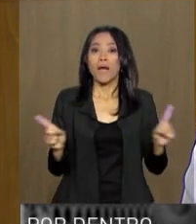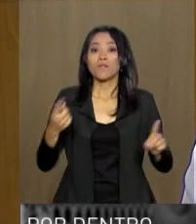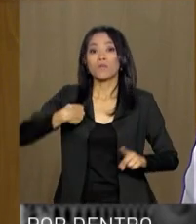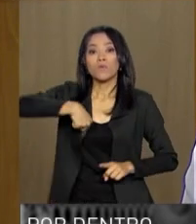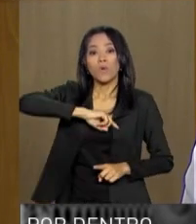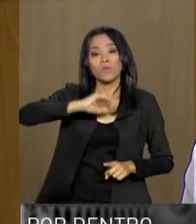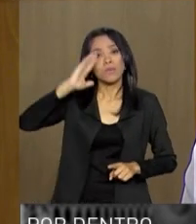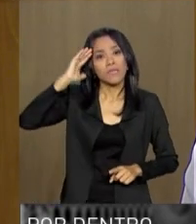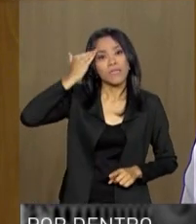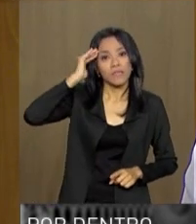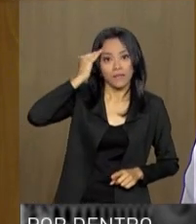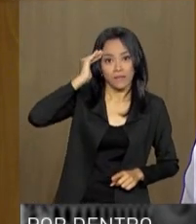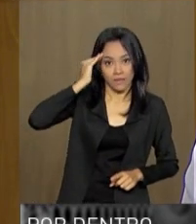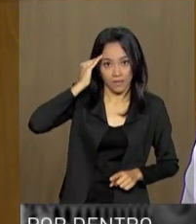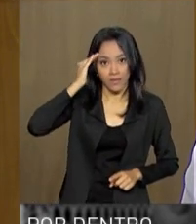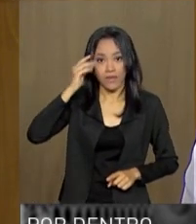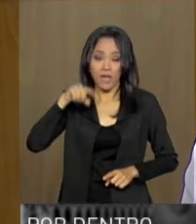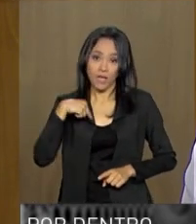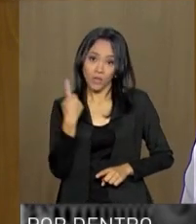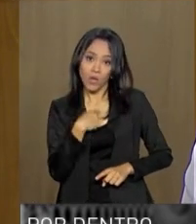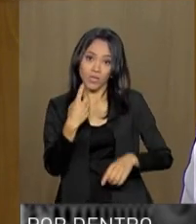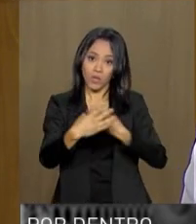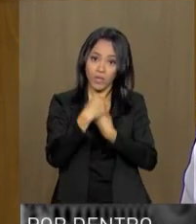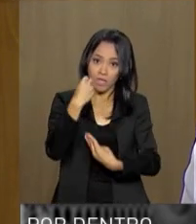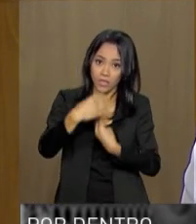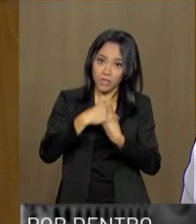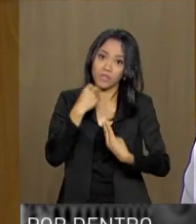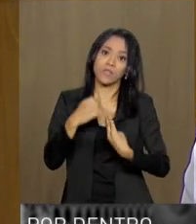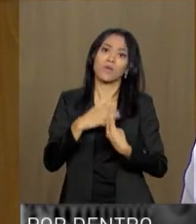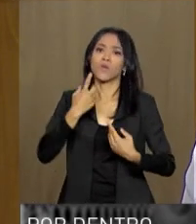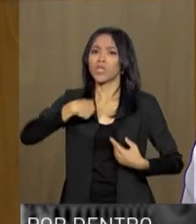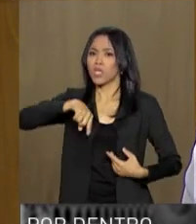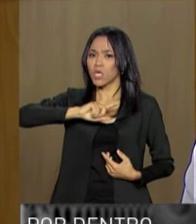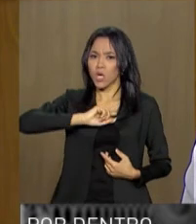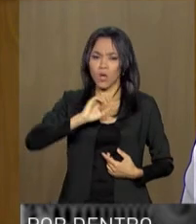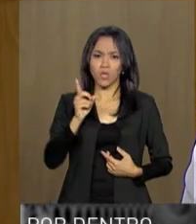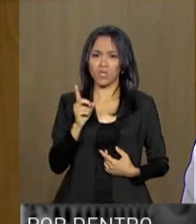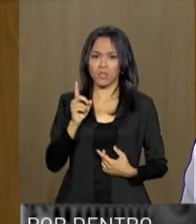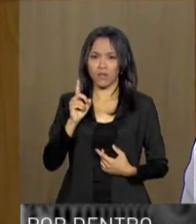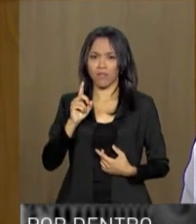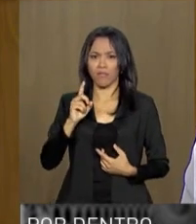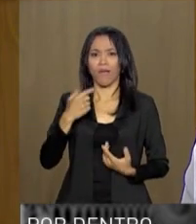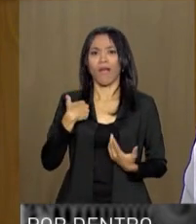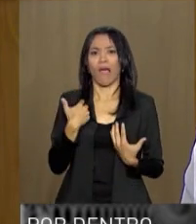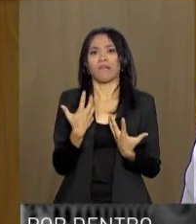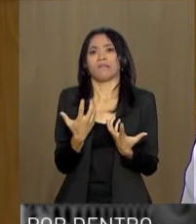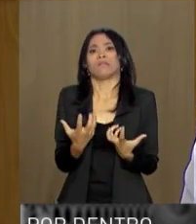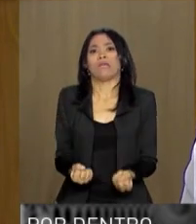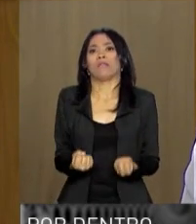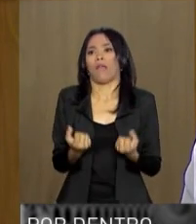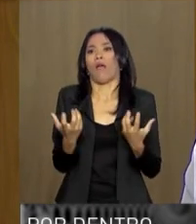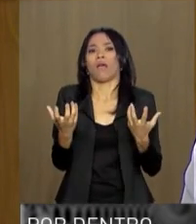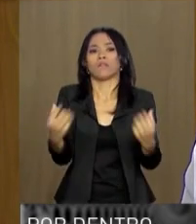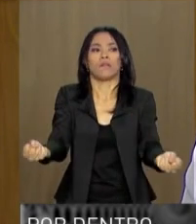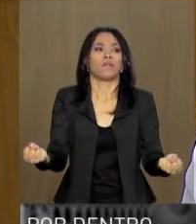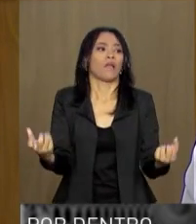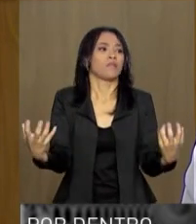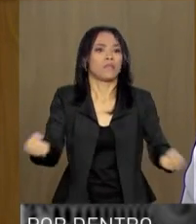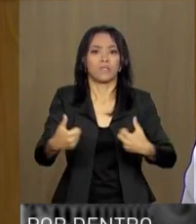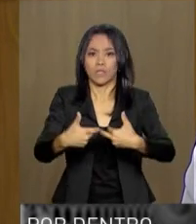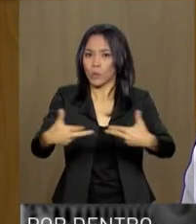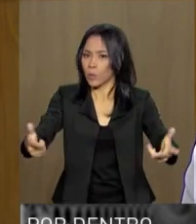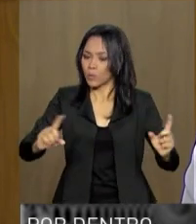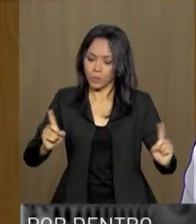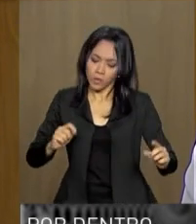direcionamento é para que nós não abaixamos a cabeça não continuamos lutando para exigir os nossos